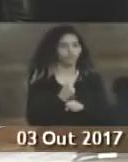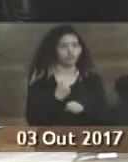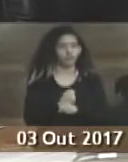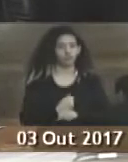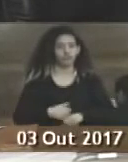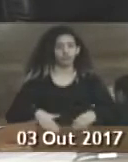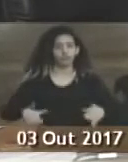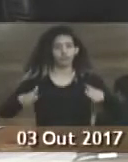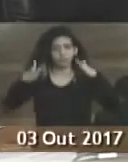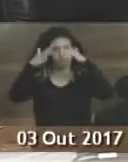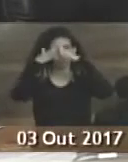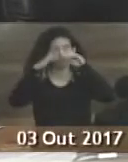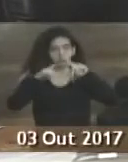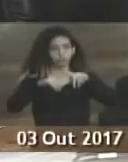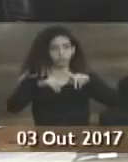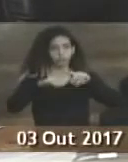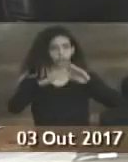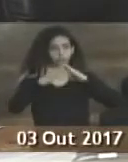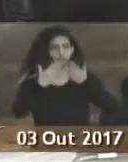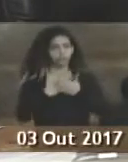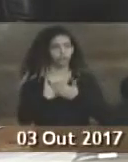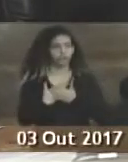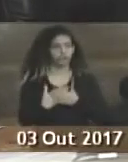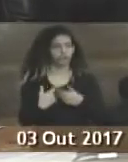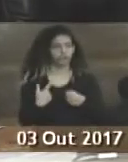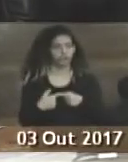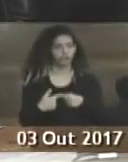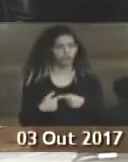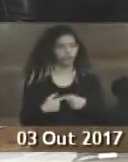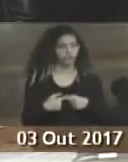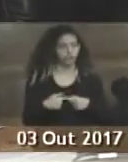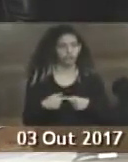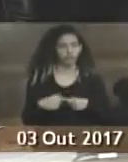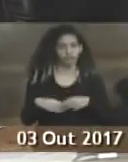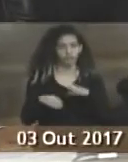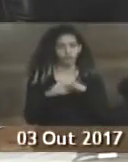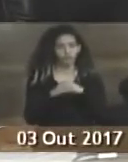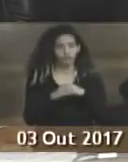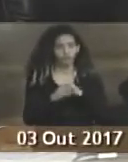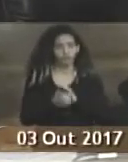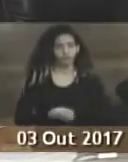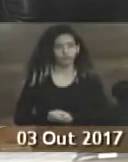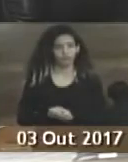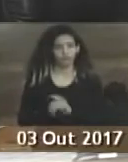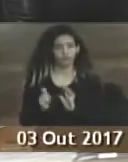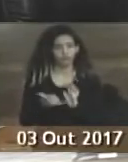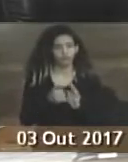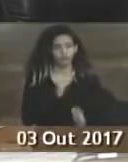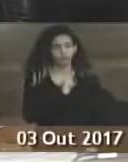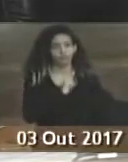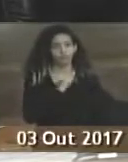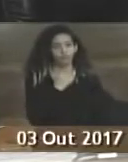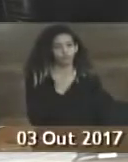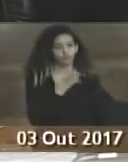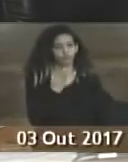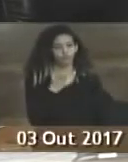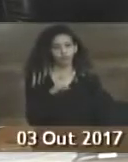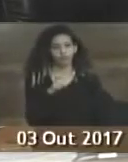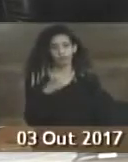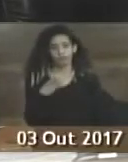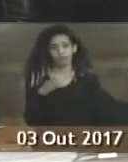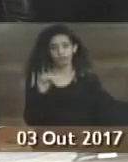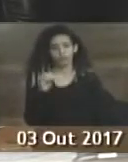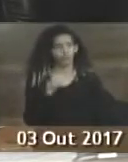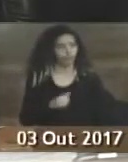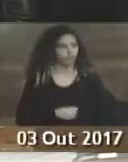Escola Municipal Poeta Carlos Drummond de Andrade, localizada na Travessa 22 de Julho, no bairro Camorim Pequeno. Indicação número 4530/17, indicando ao